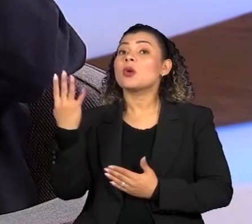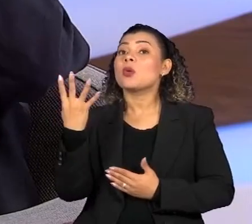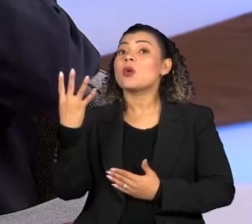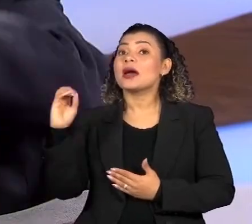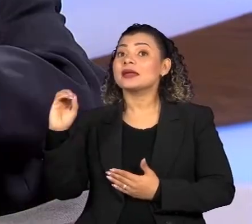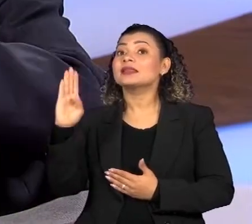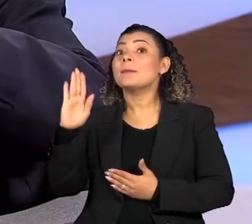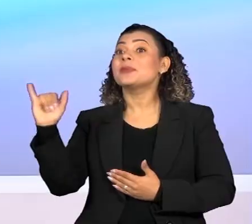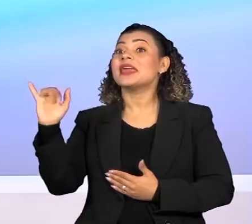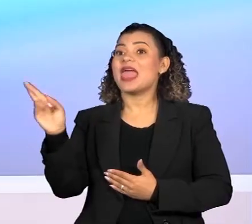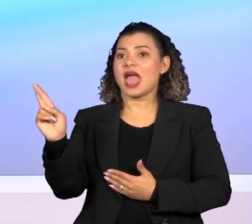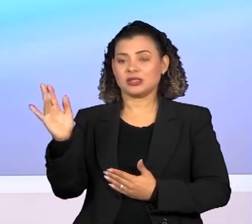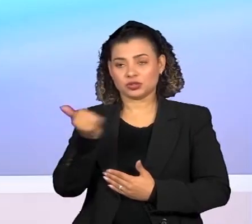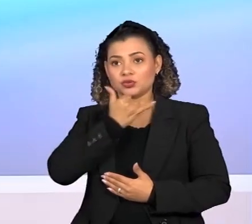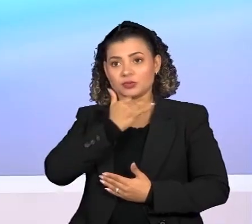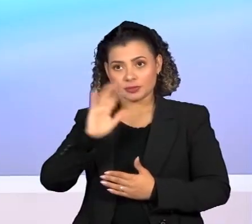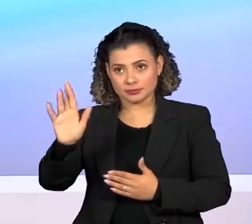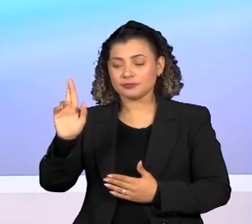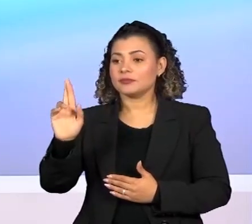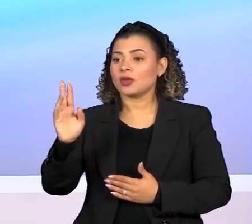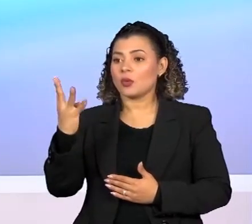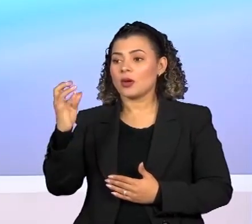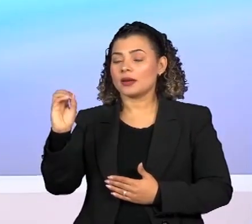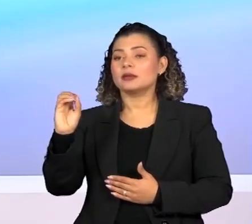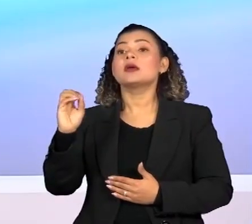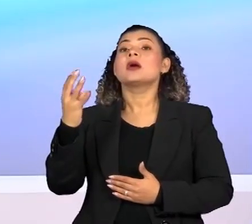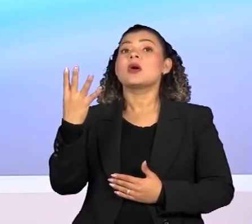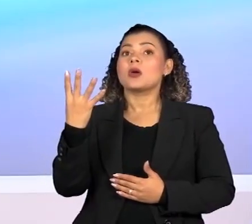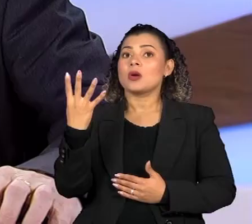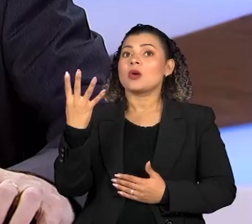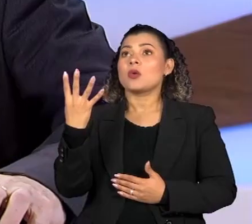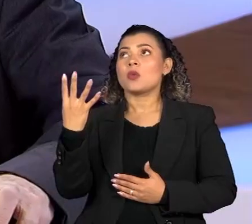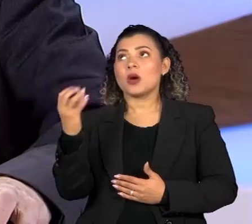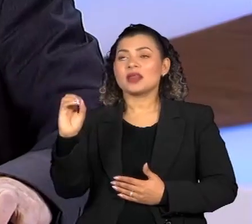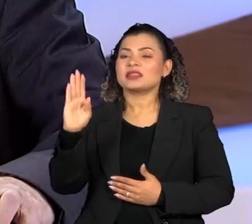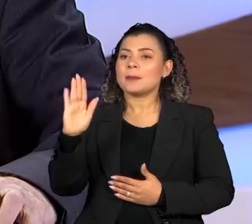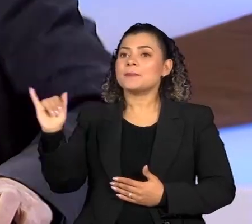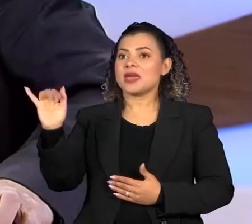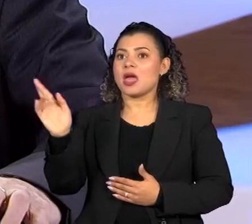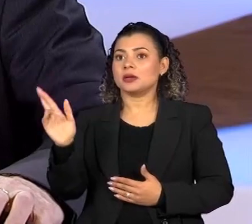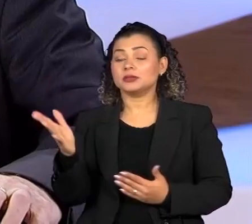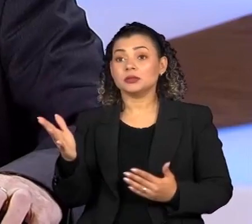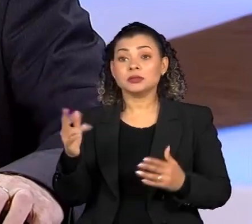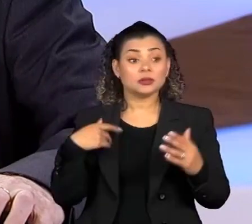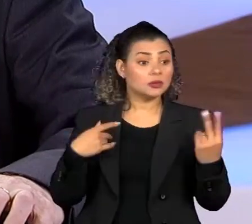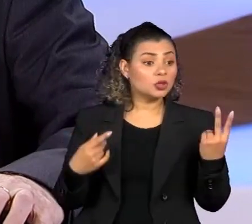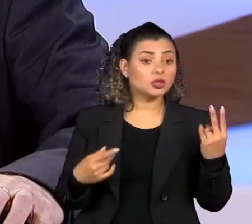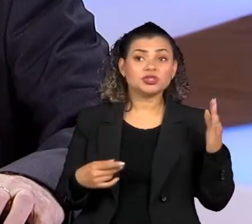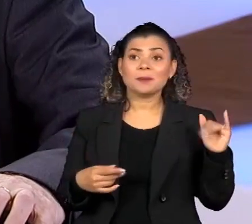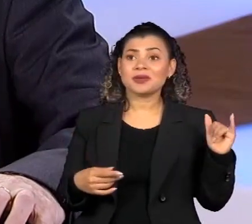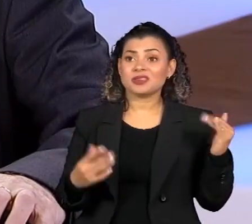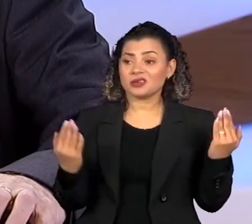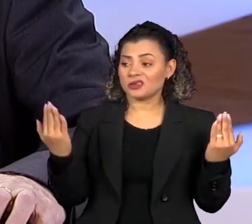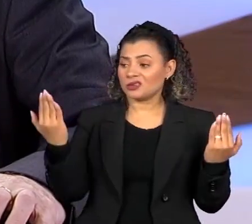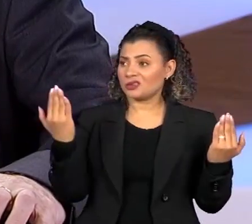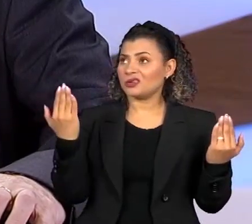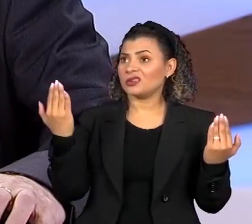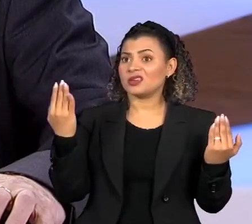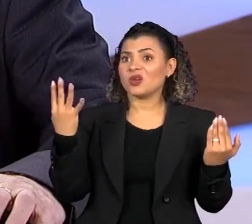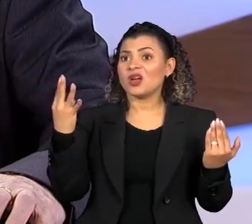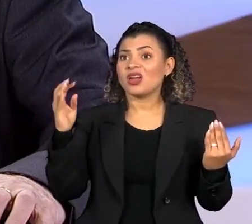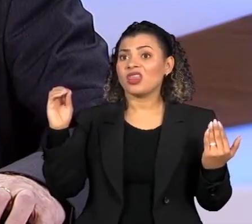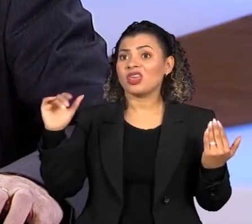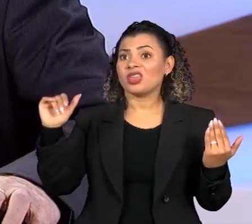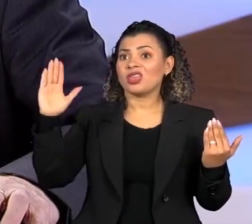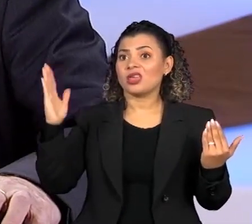bilhões de reais 8,8 Bilhões de Dólares nós temos 2 milhões e estamos muito bem no Panorama